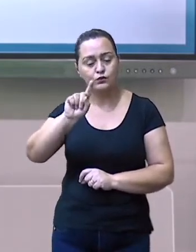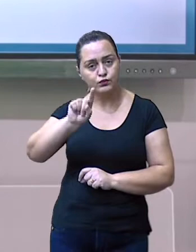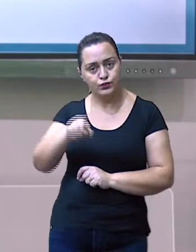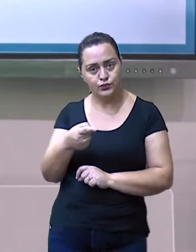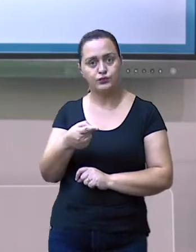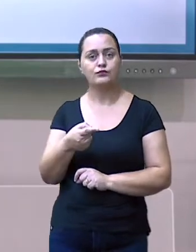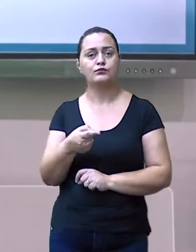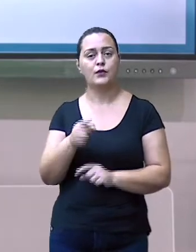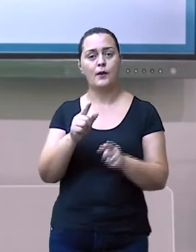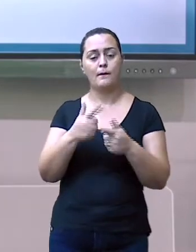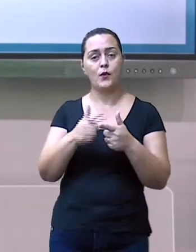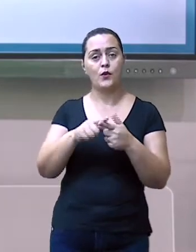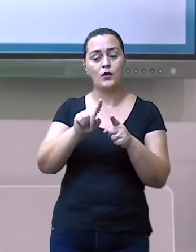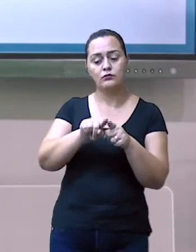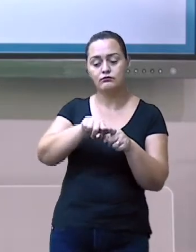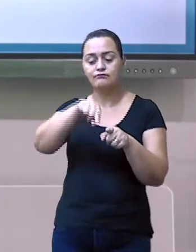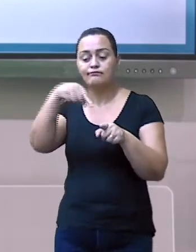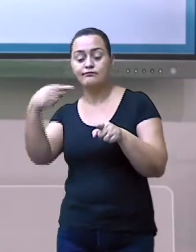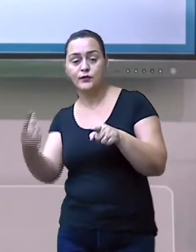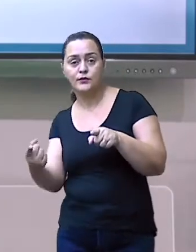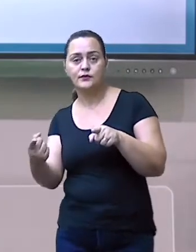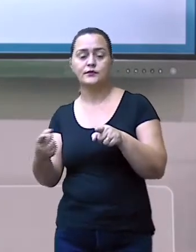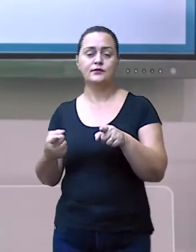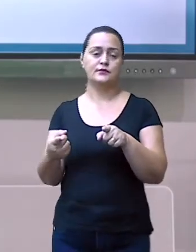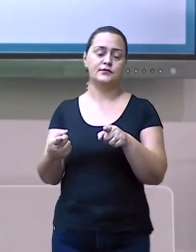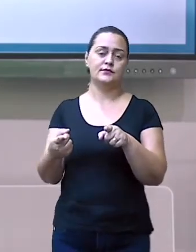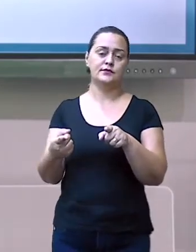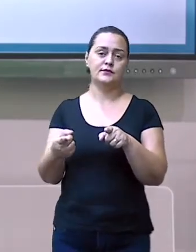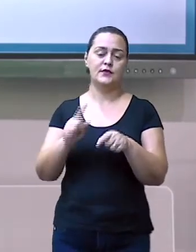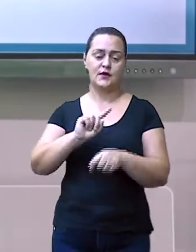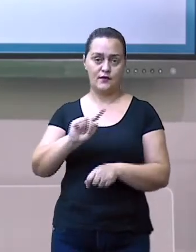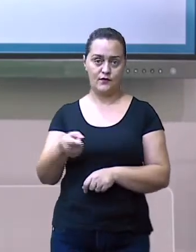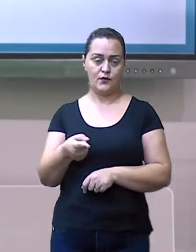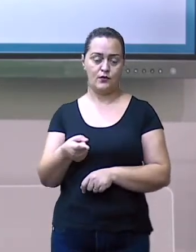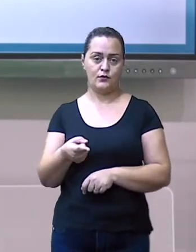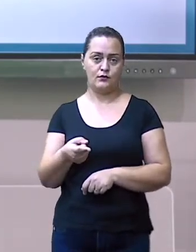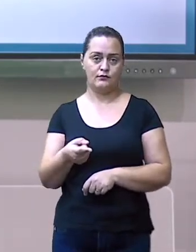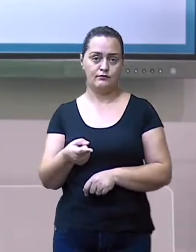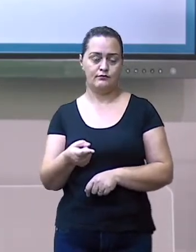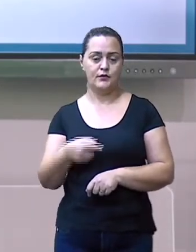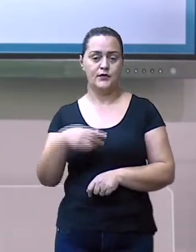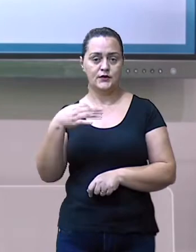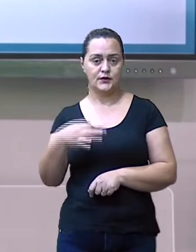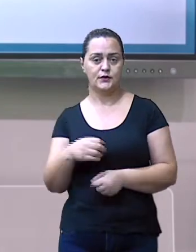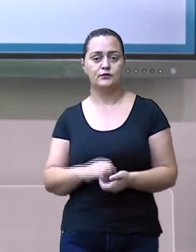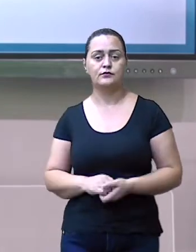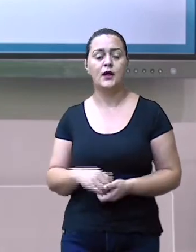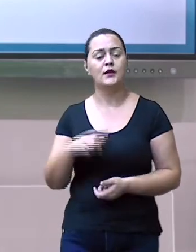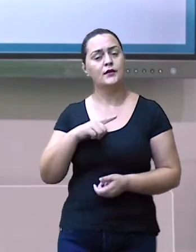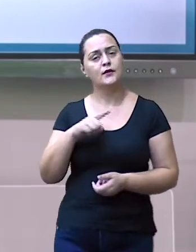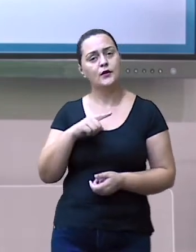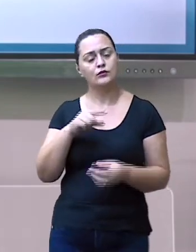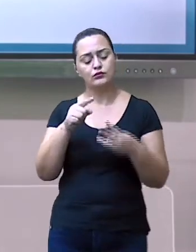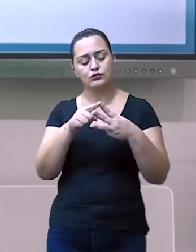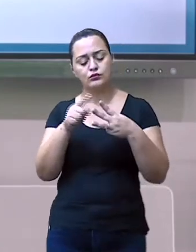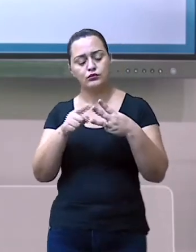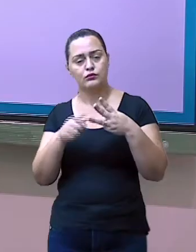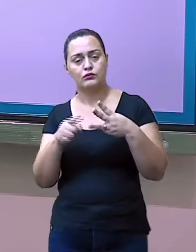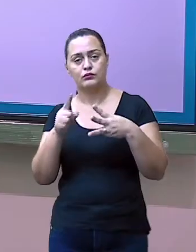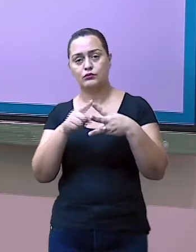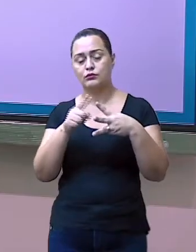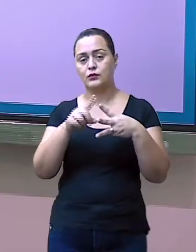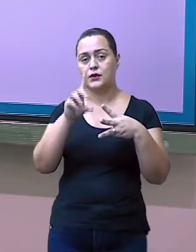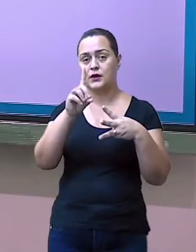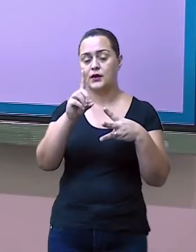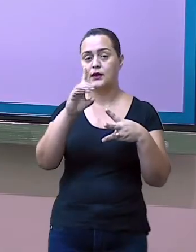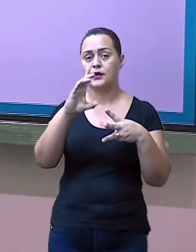a vírgula, nós chamamos de décimos, centésimos e milésimos. Perceba aqui,